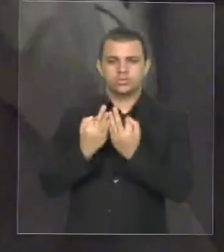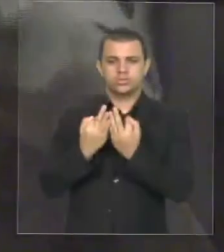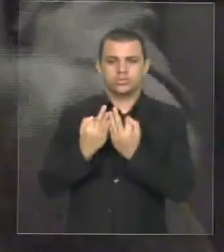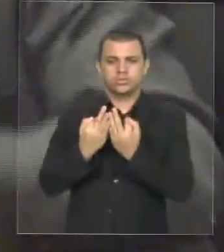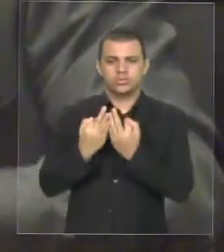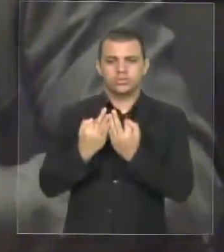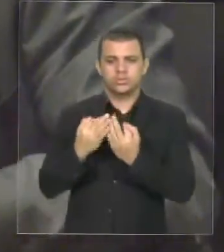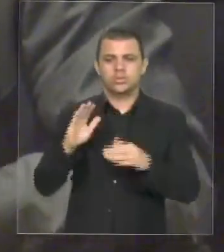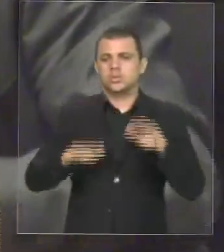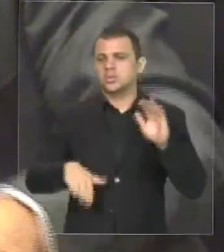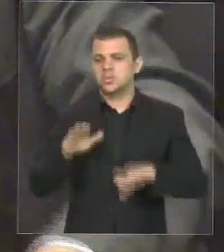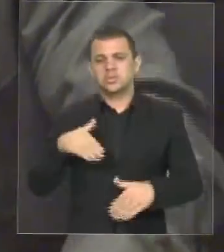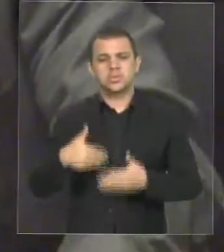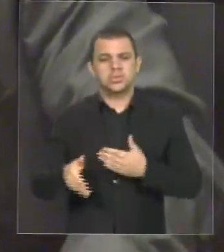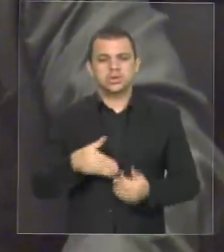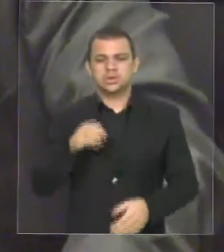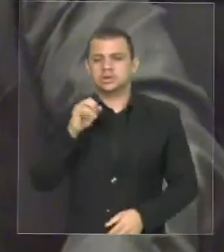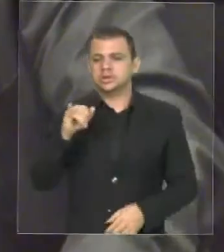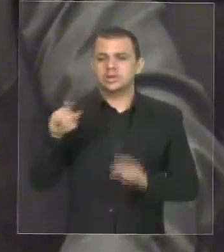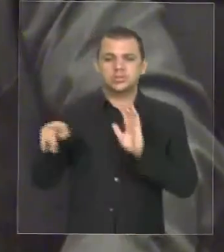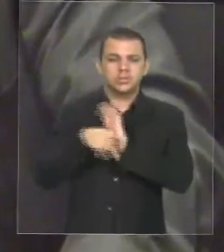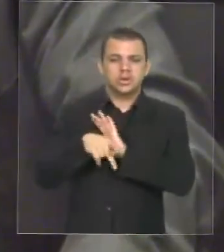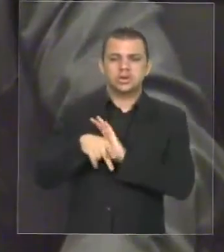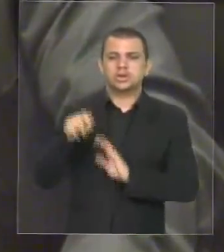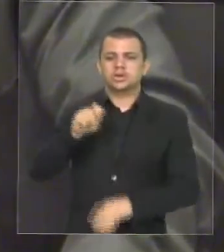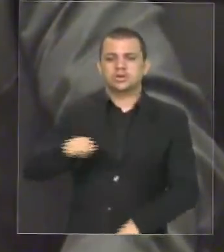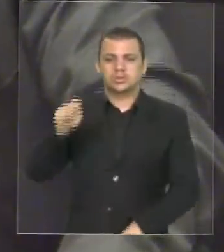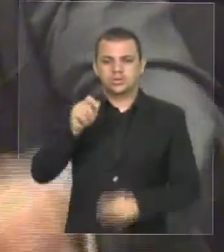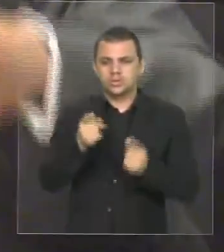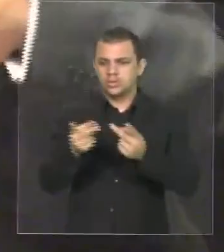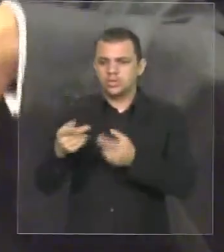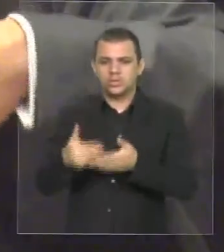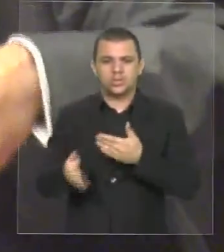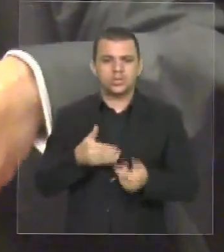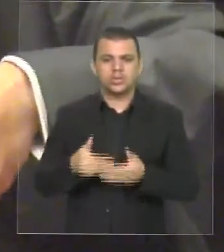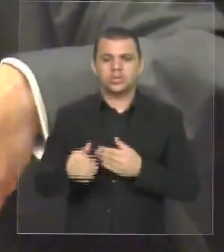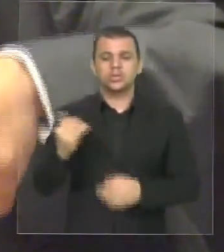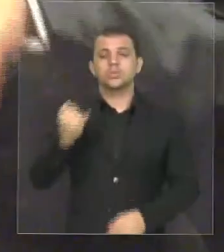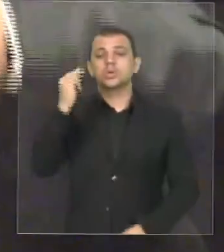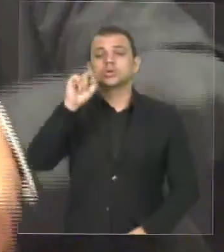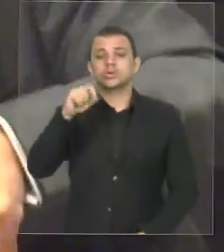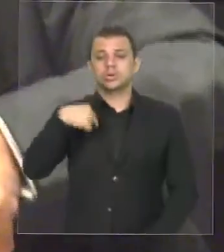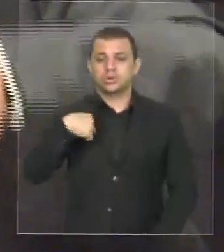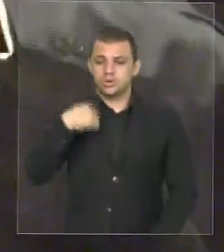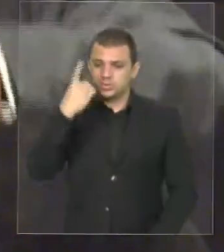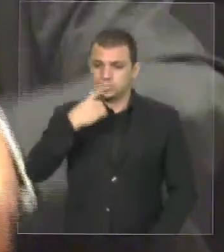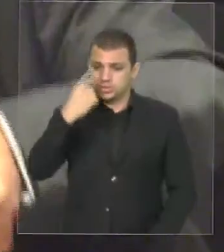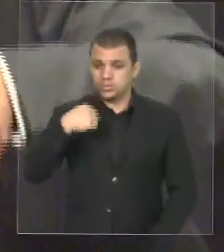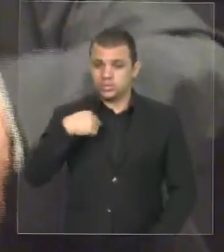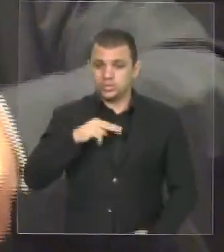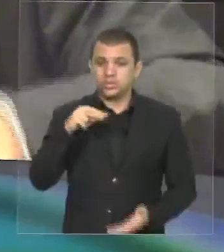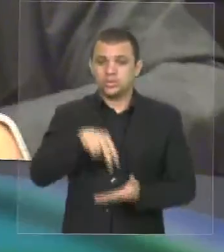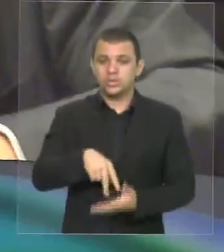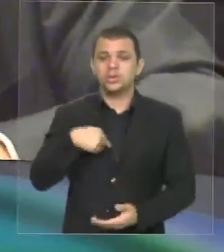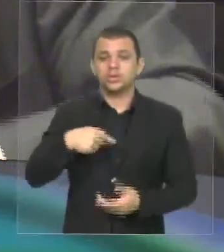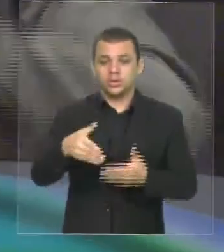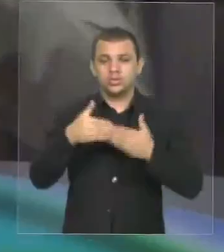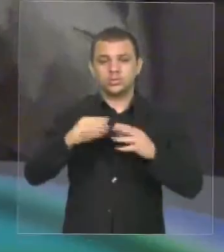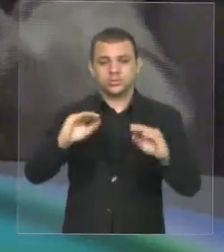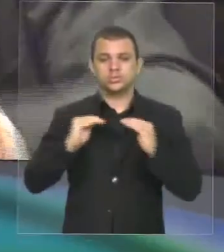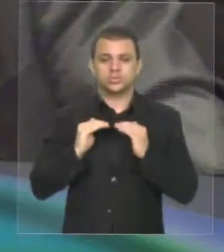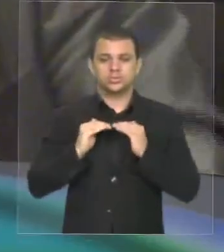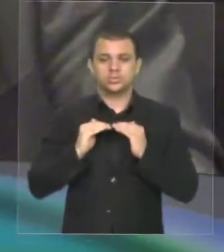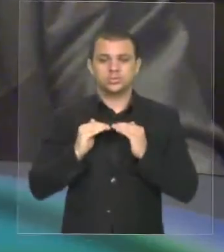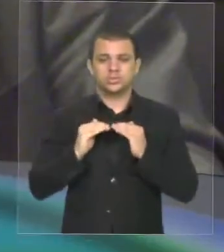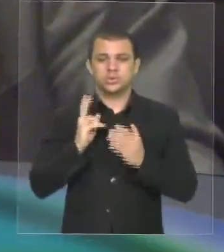eles são de associação comercial, isso não me importa. Me importa que eu sou parlamentar e aqui dentro eu exijo respeito, porque eu sempre